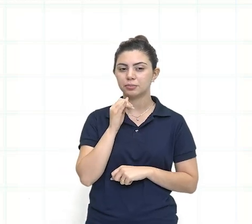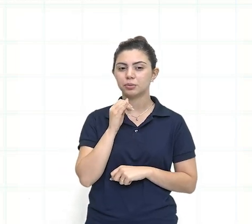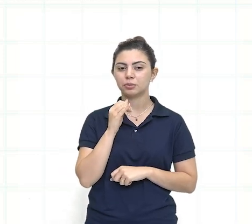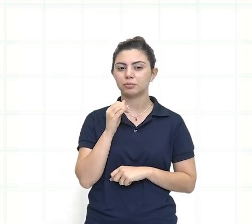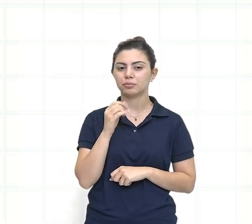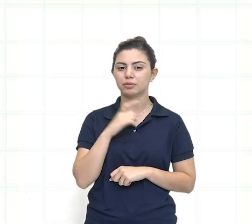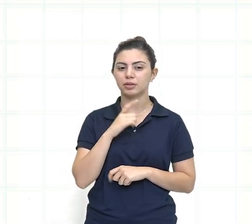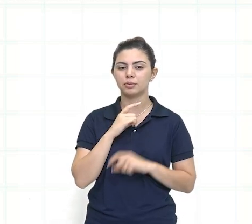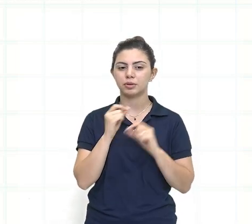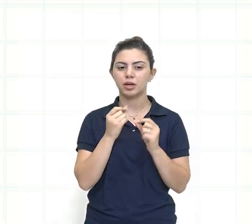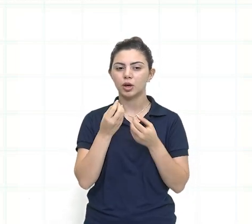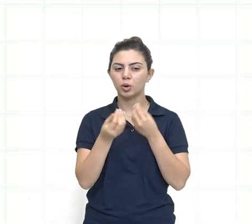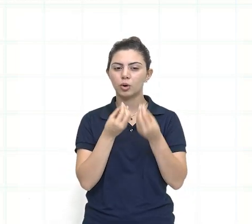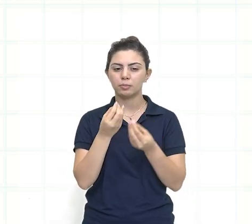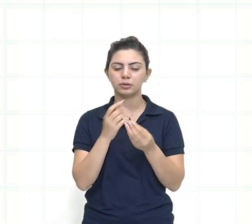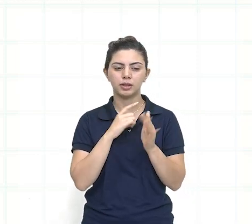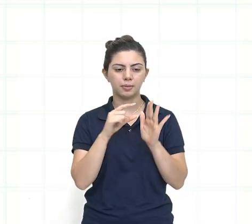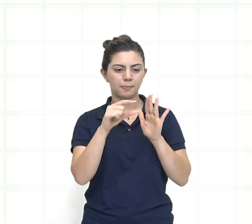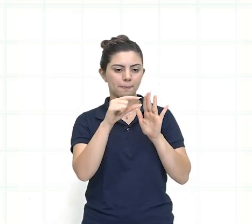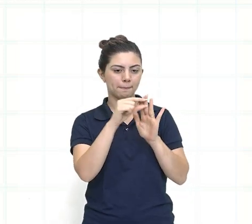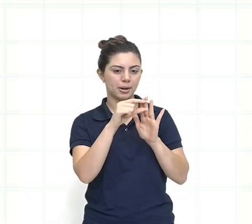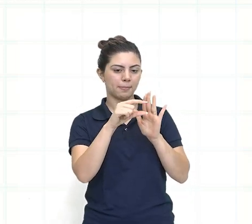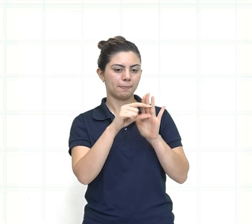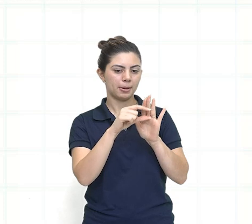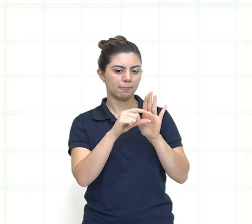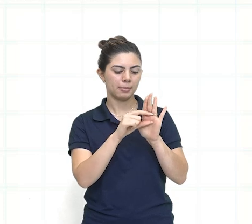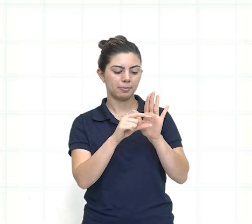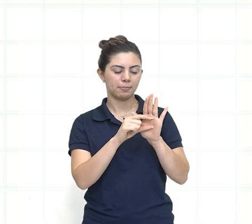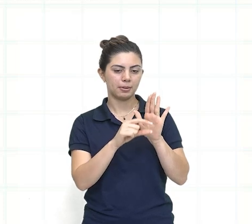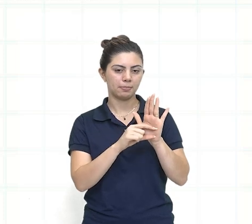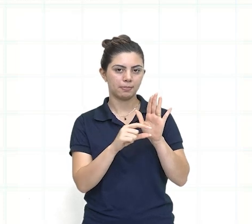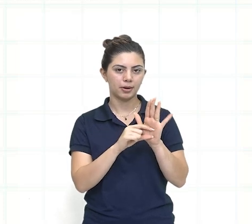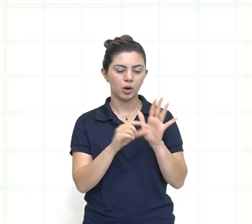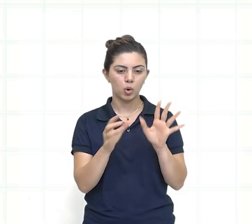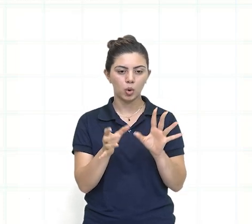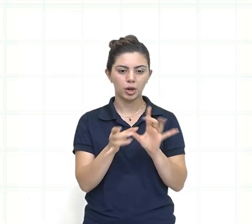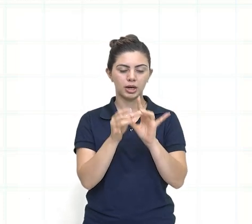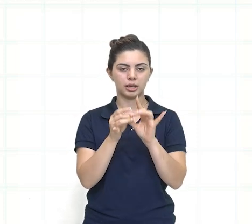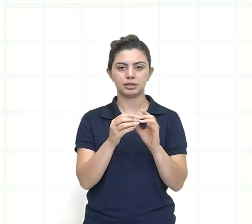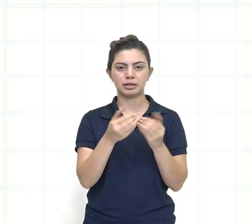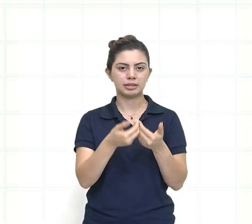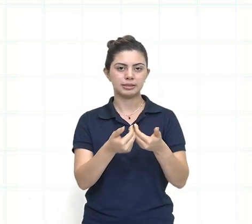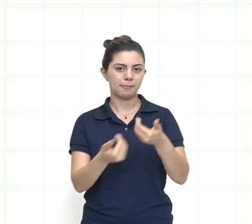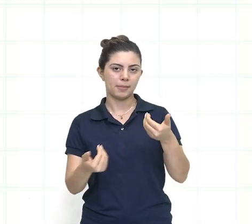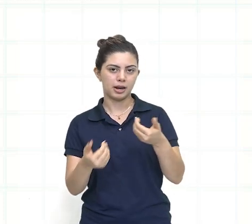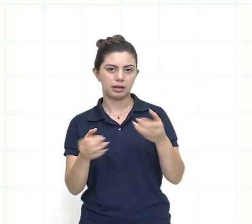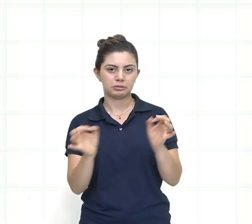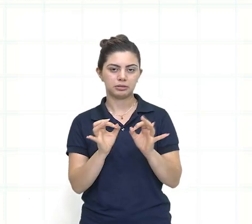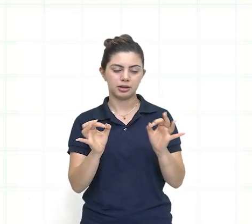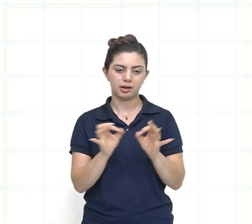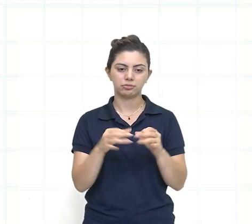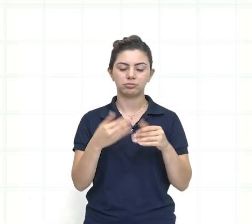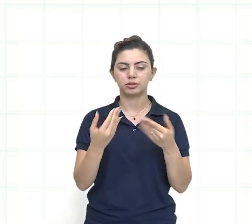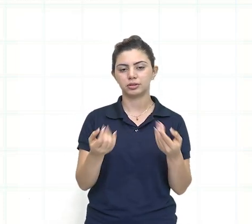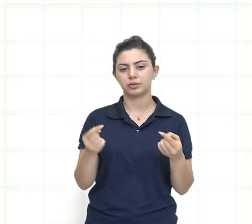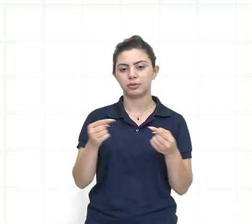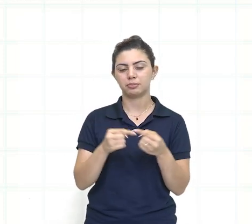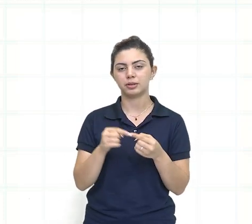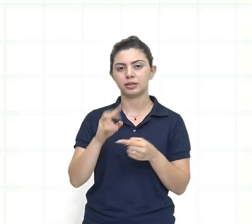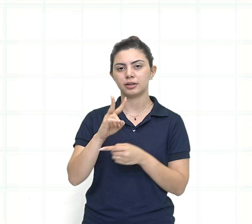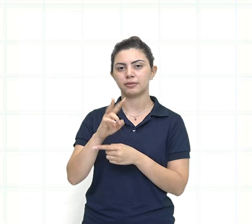vendo, ó, os versos eles estão seguidos, né? Não estão separados por estrofes. Então, ele é chamado